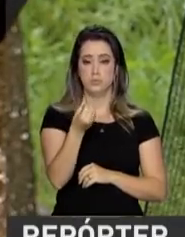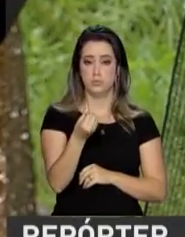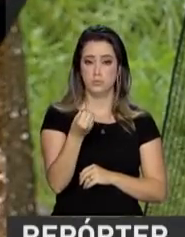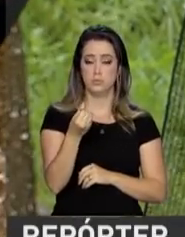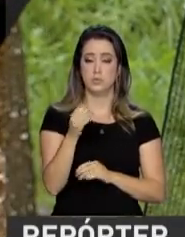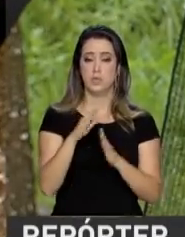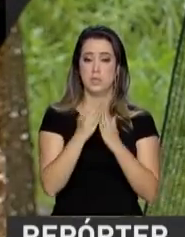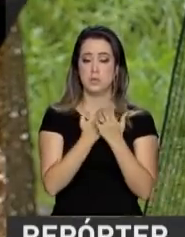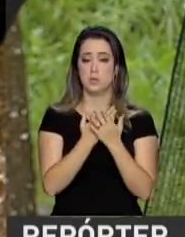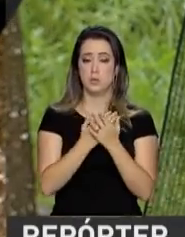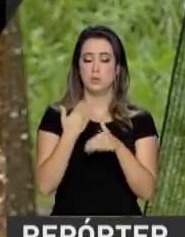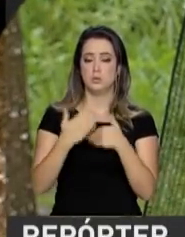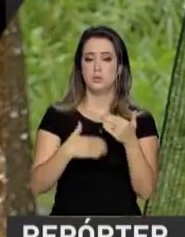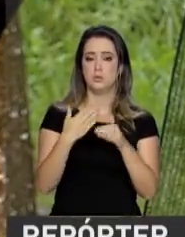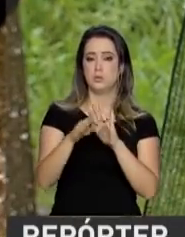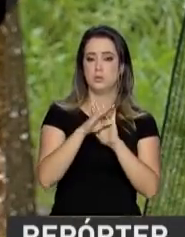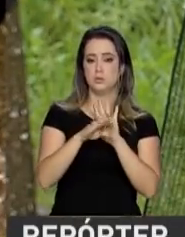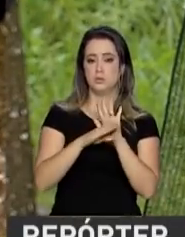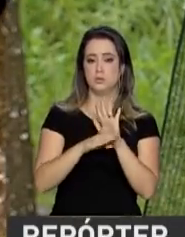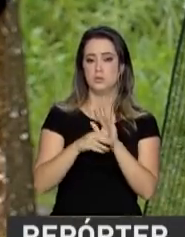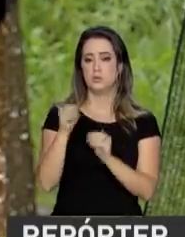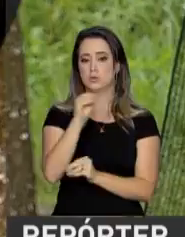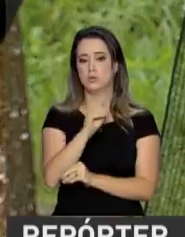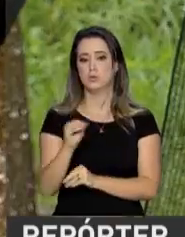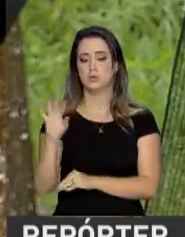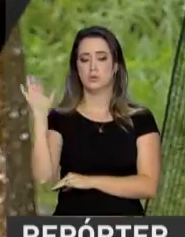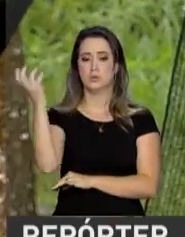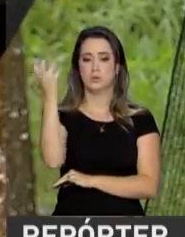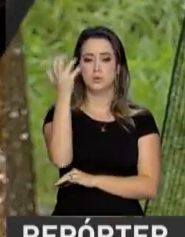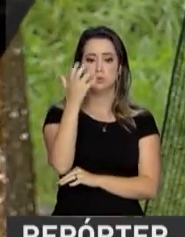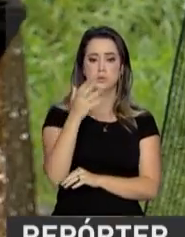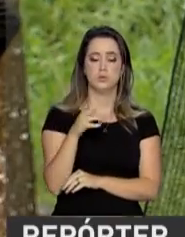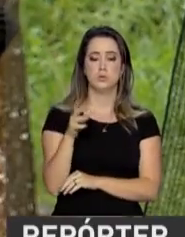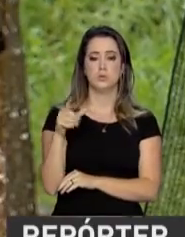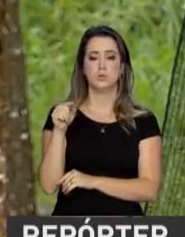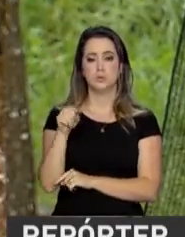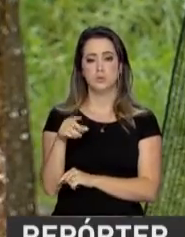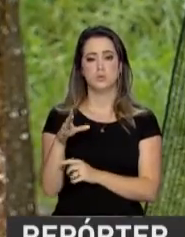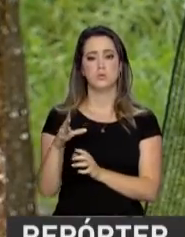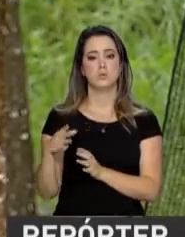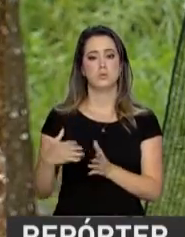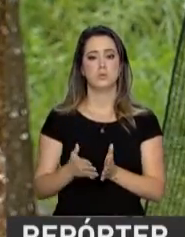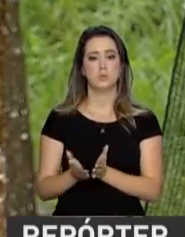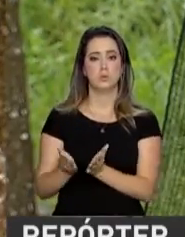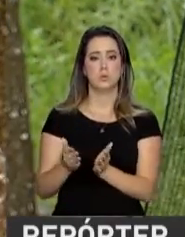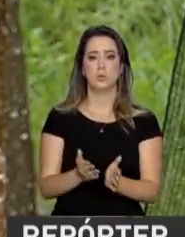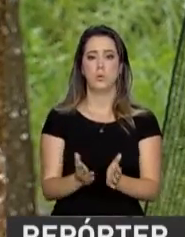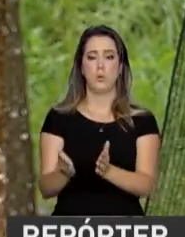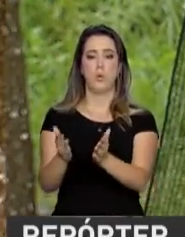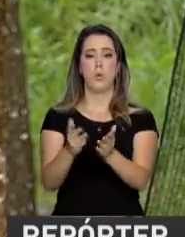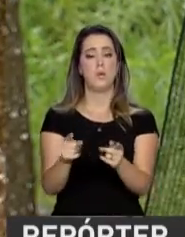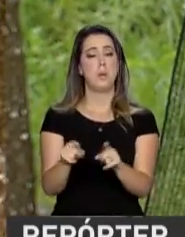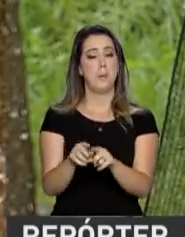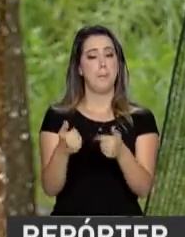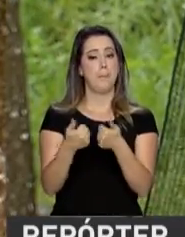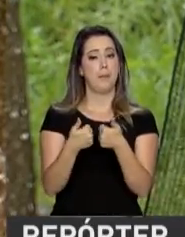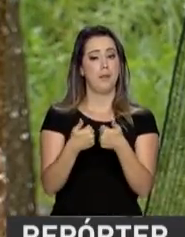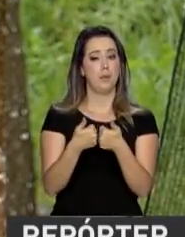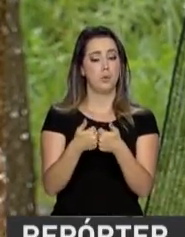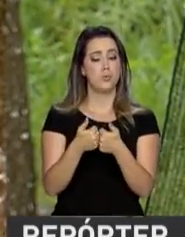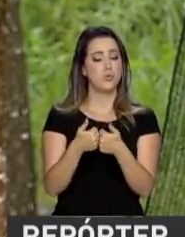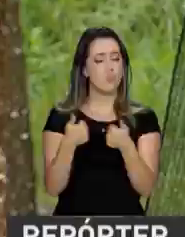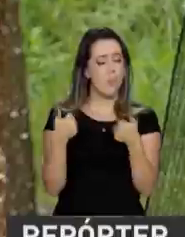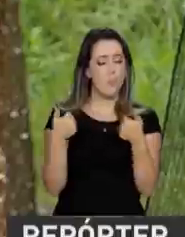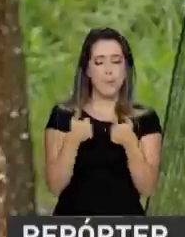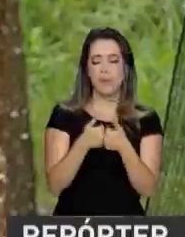desenvolve um projeto de reflorestamento da mata ciliar do córrego guarará que fica a 400 metros da